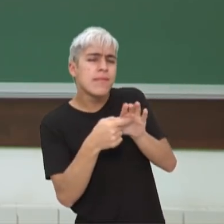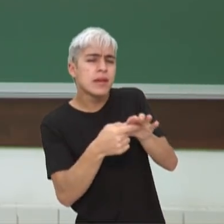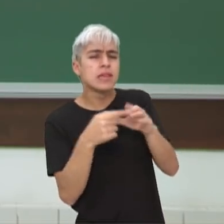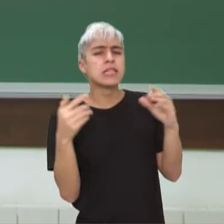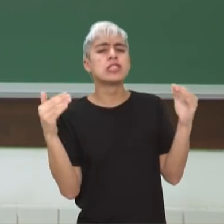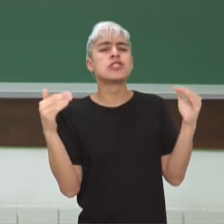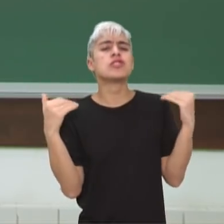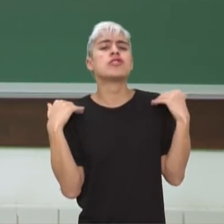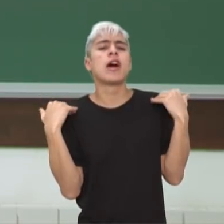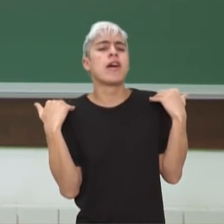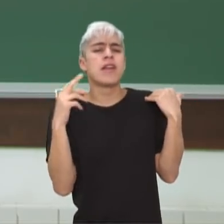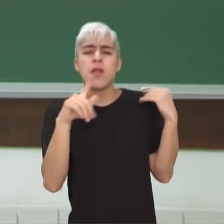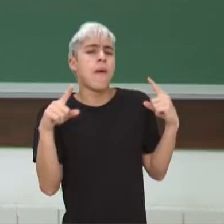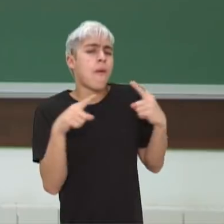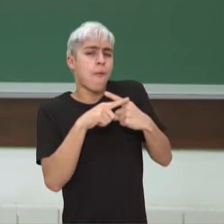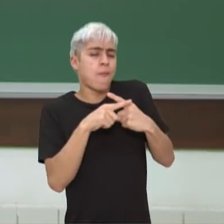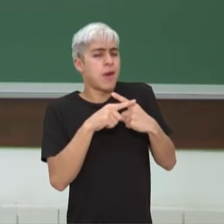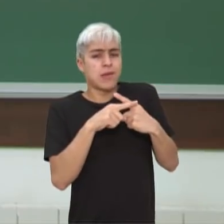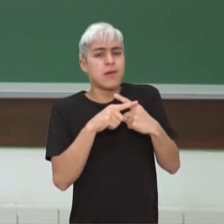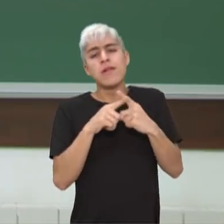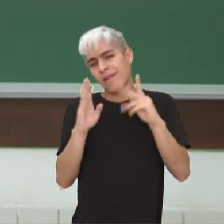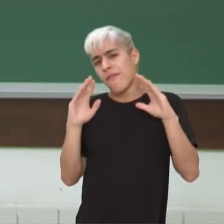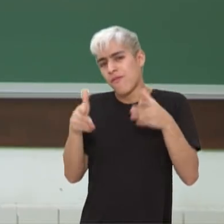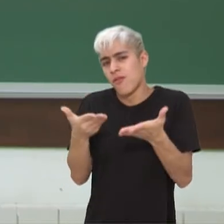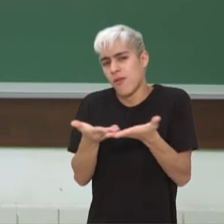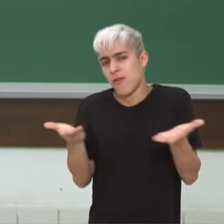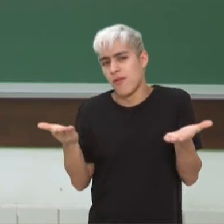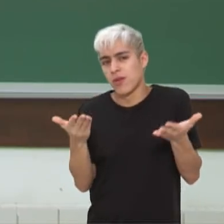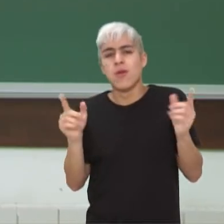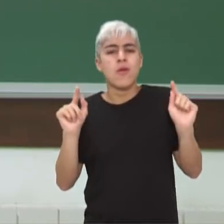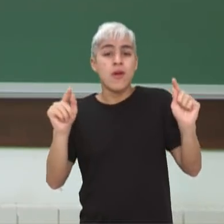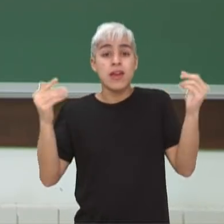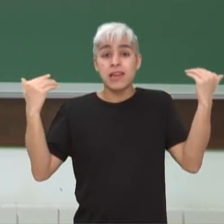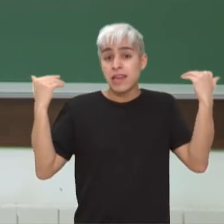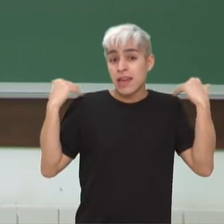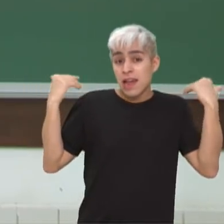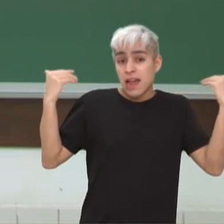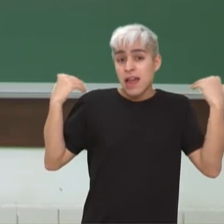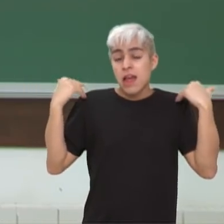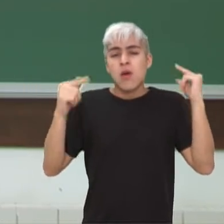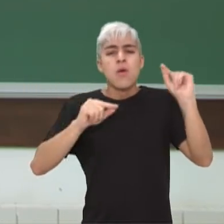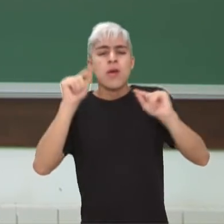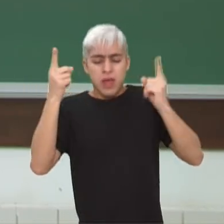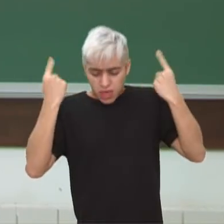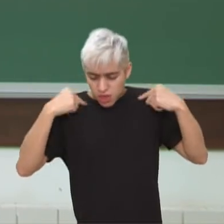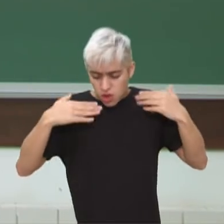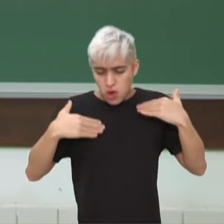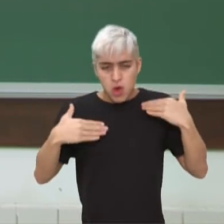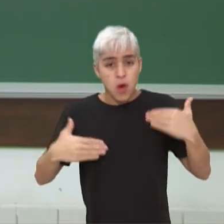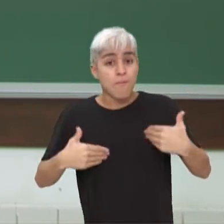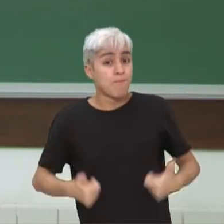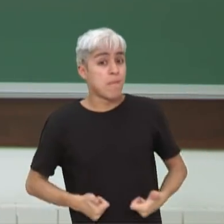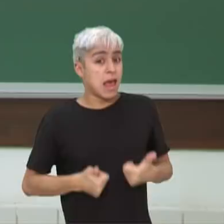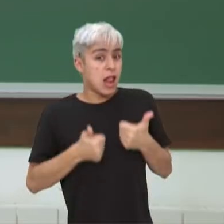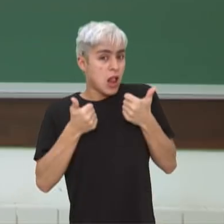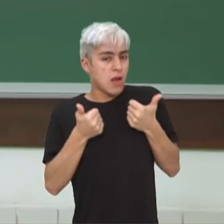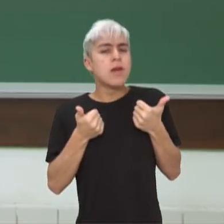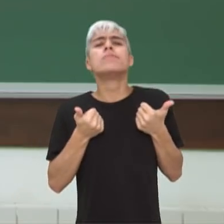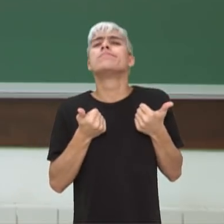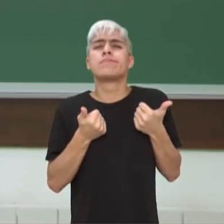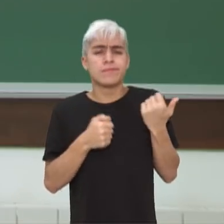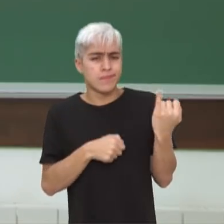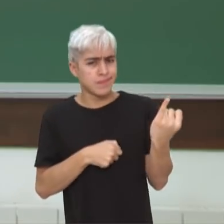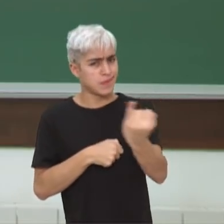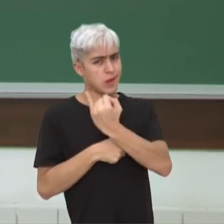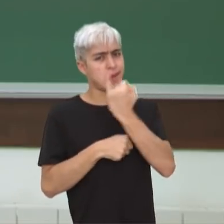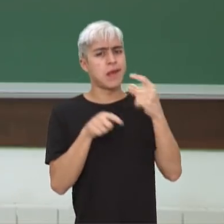não competitivas, que vão ser o foco da aula de hoje, mais especificamente sobre a ginástica ali de condicionamento físico e como que ela é importante e